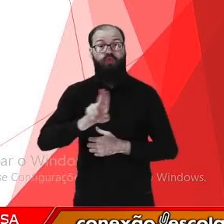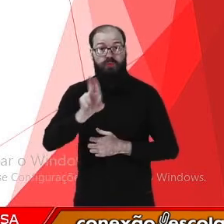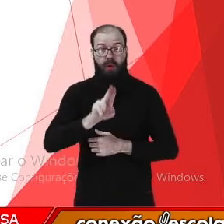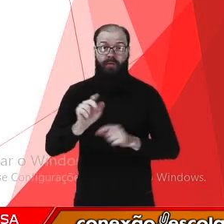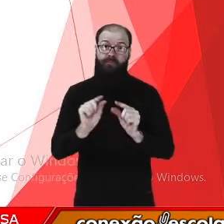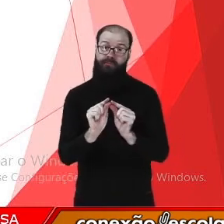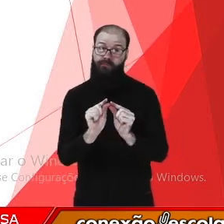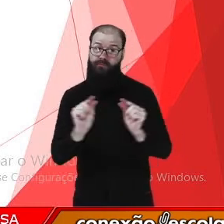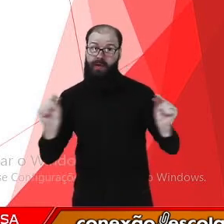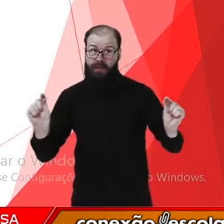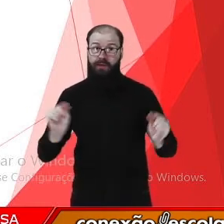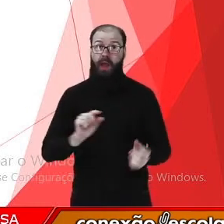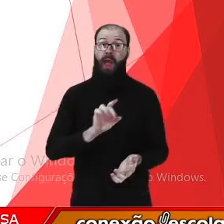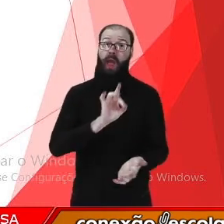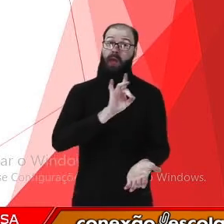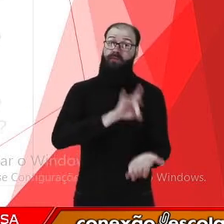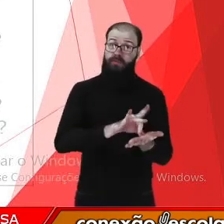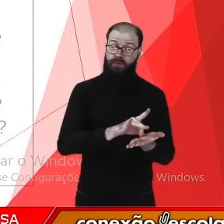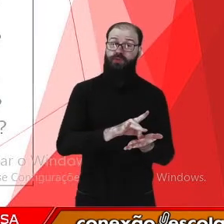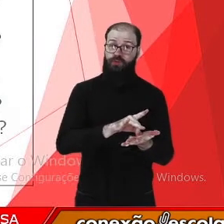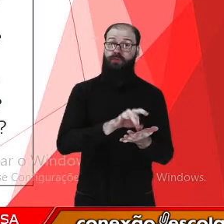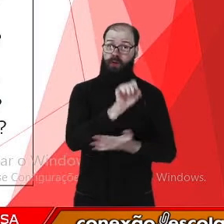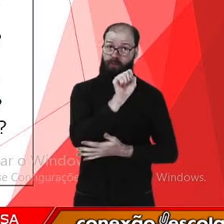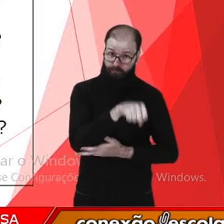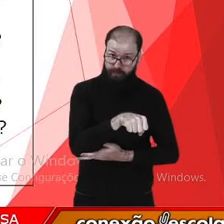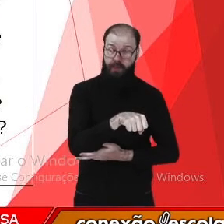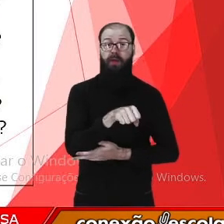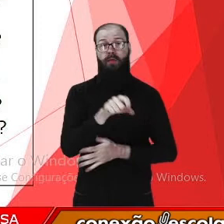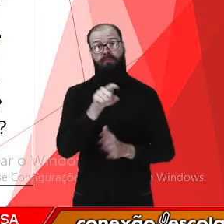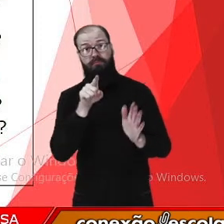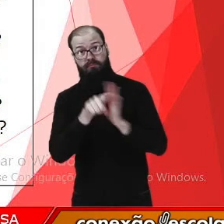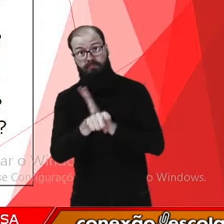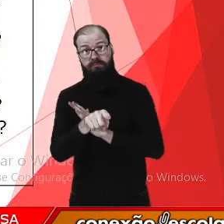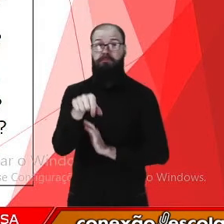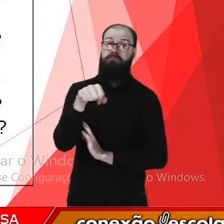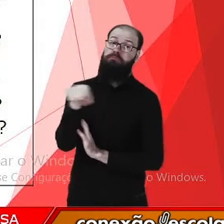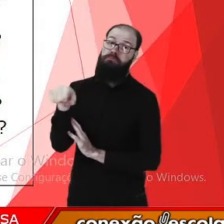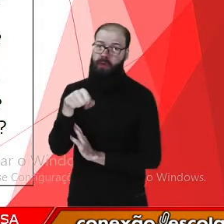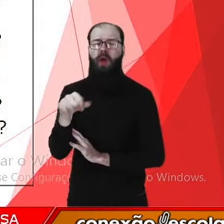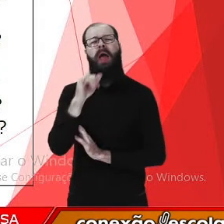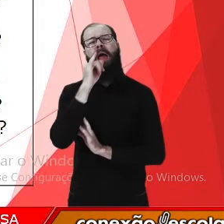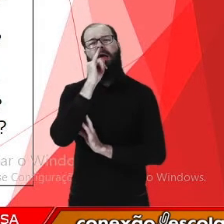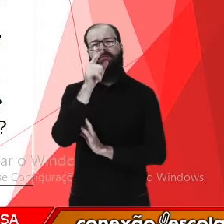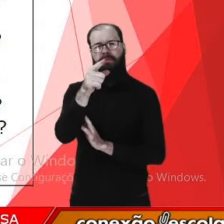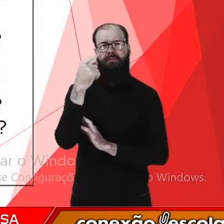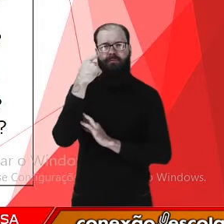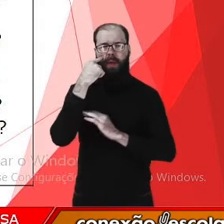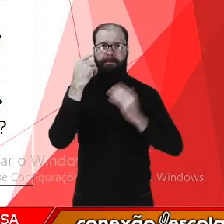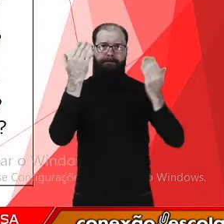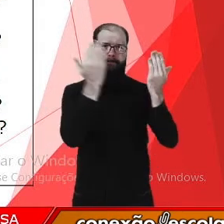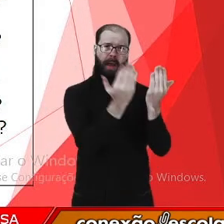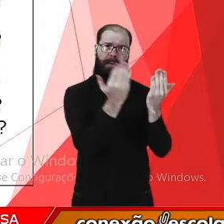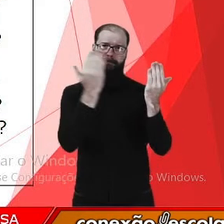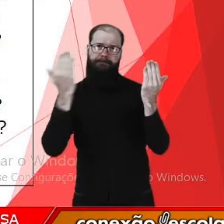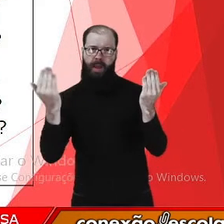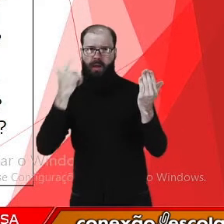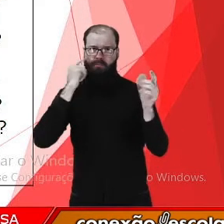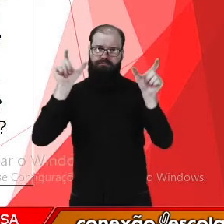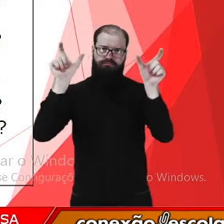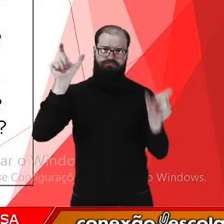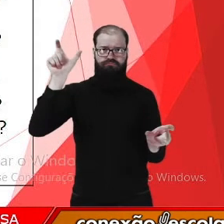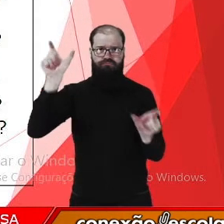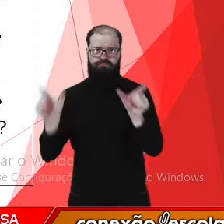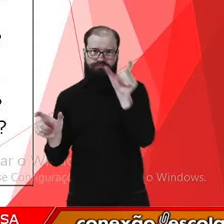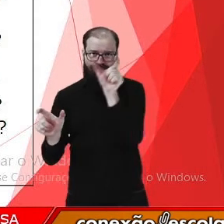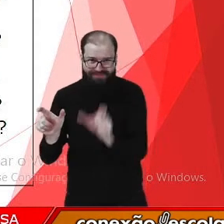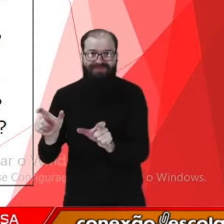frases afirmativas, negativas e interrogativas, como a gente pode ver nesse quadro aqui, ó, em que nós estamos